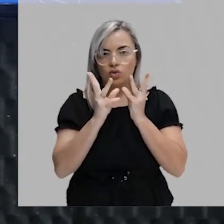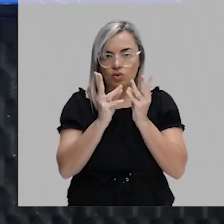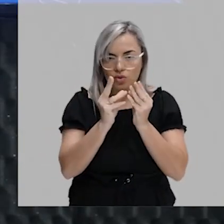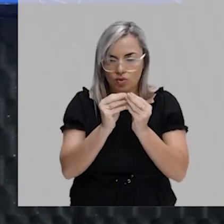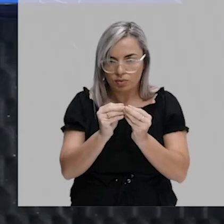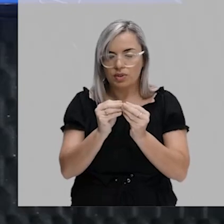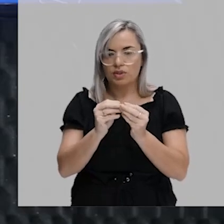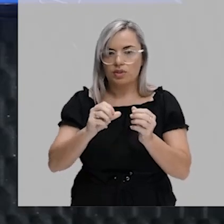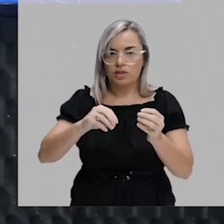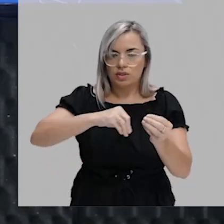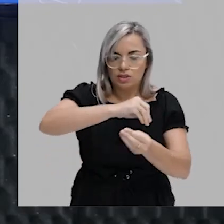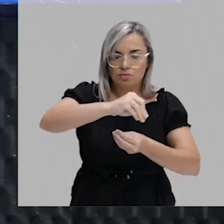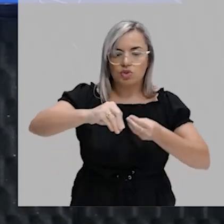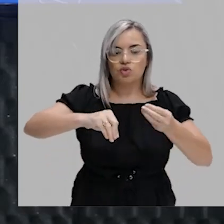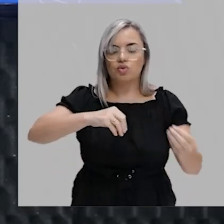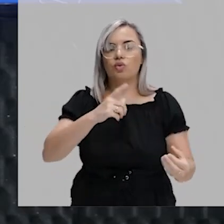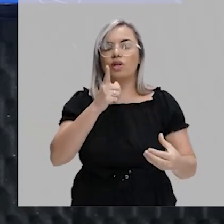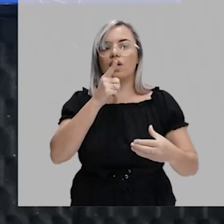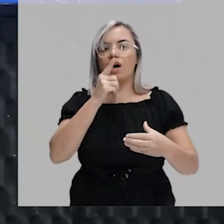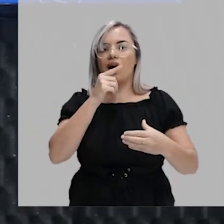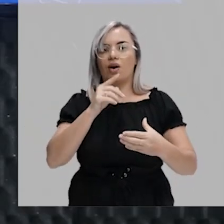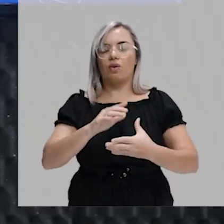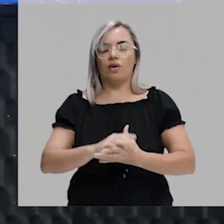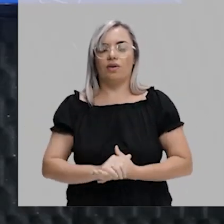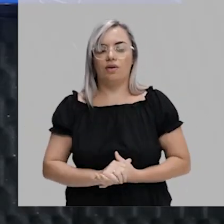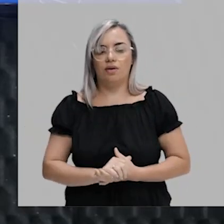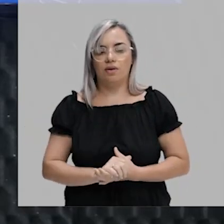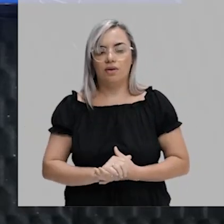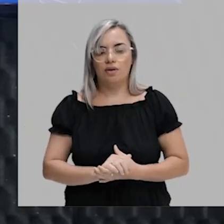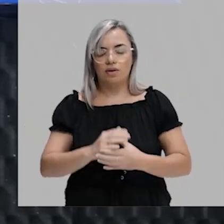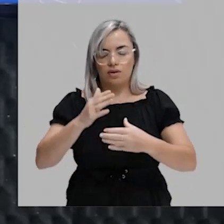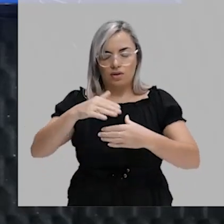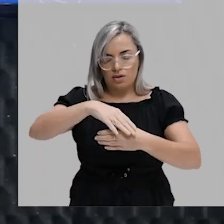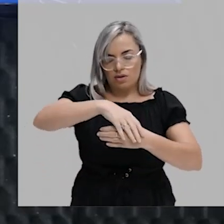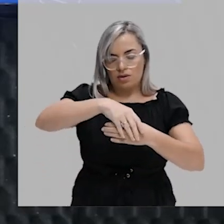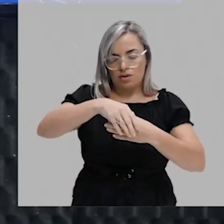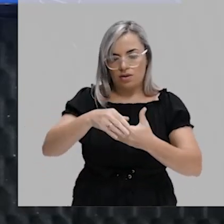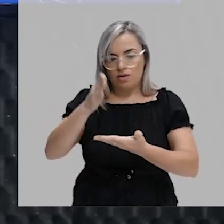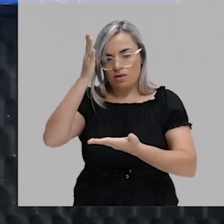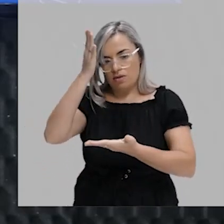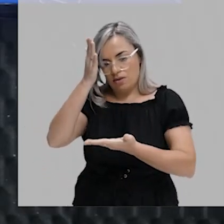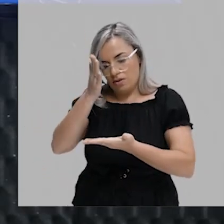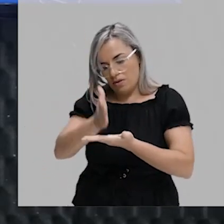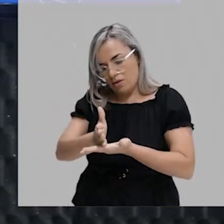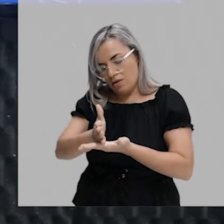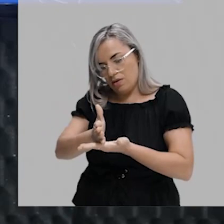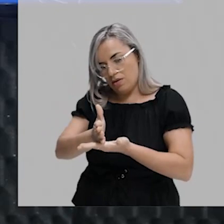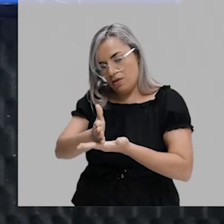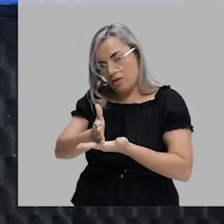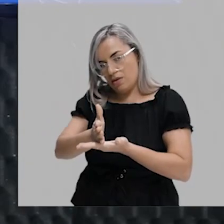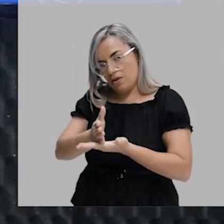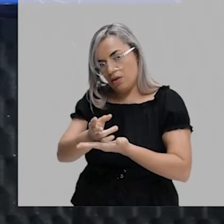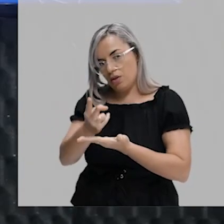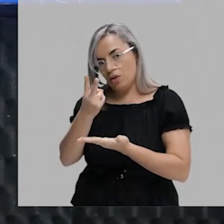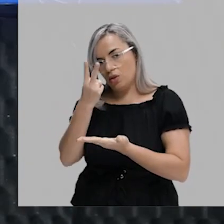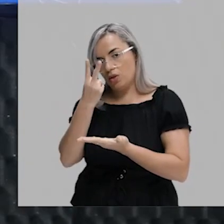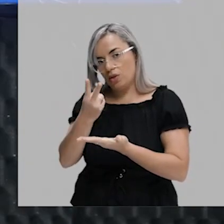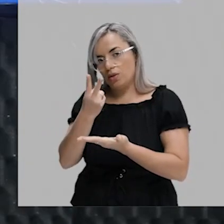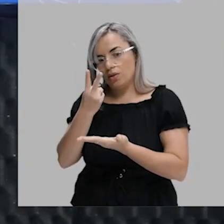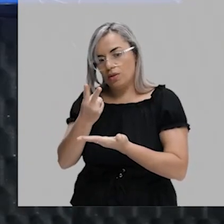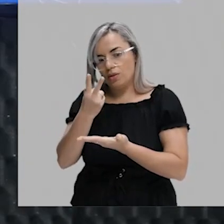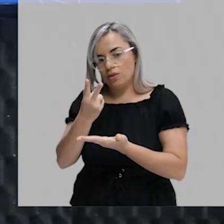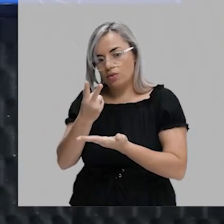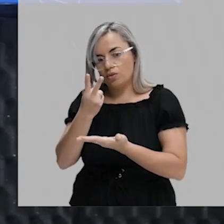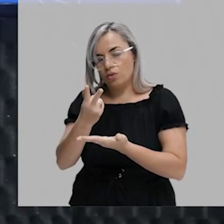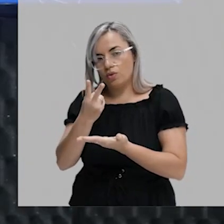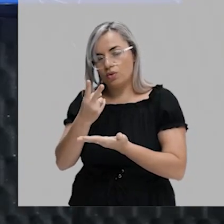água. Bem, essa membrana ela vai separar esse líquido em duas soluções diferentes. Eu tenho